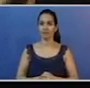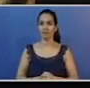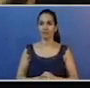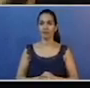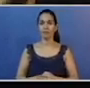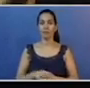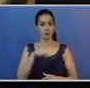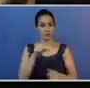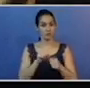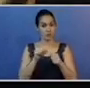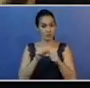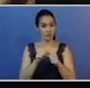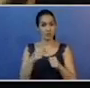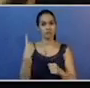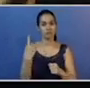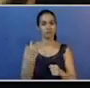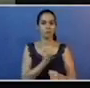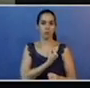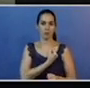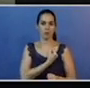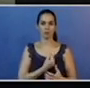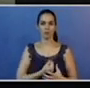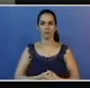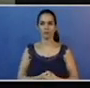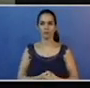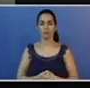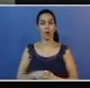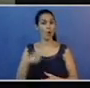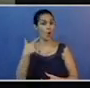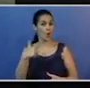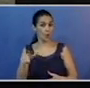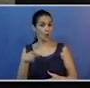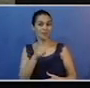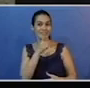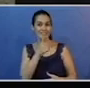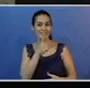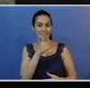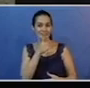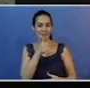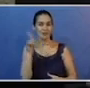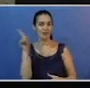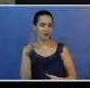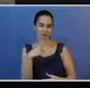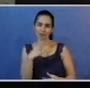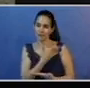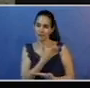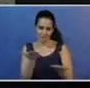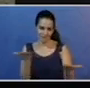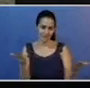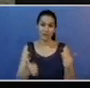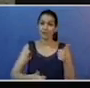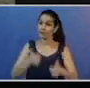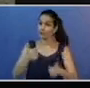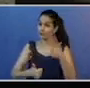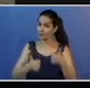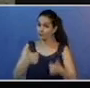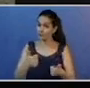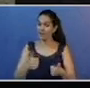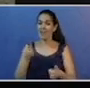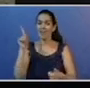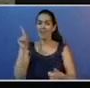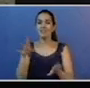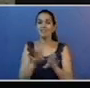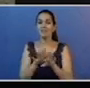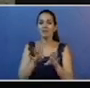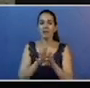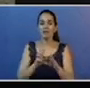para tentar marcar o ponto. Outro exemplo, né, e esse aqui é o esporte mais popular no nosso país, que é o futebol. Para você marcar o gol,